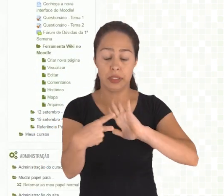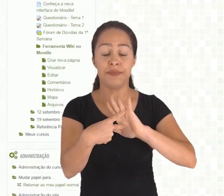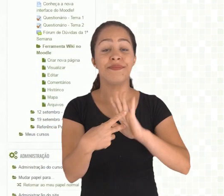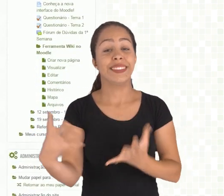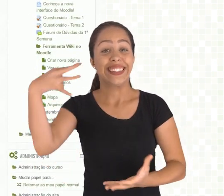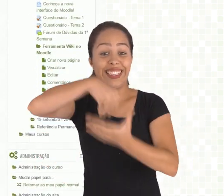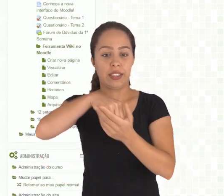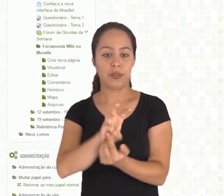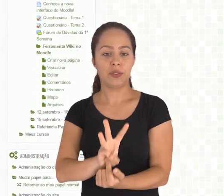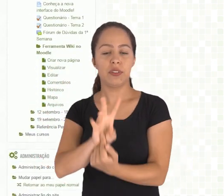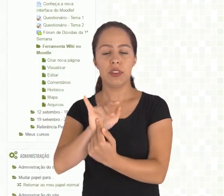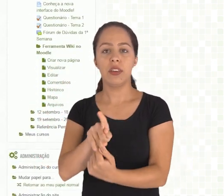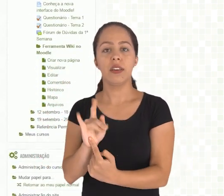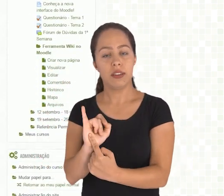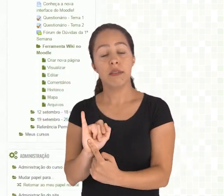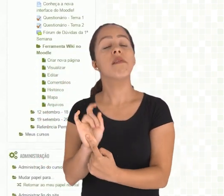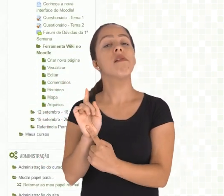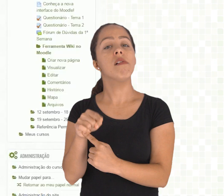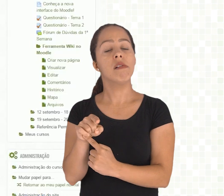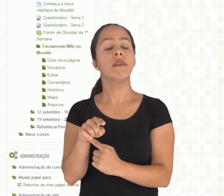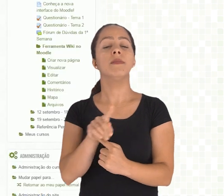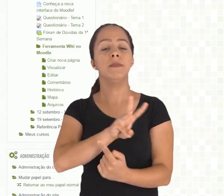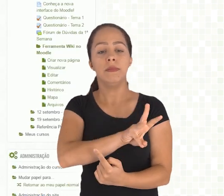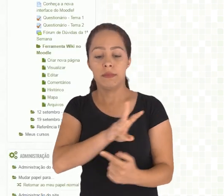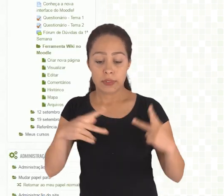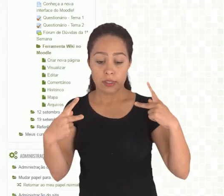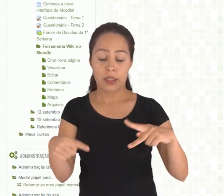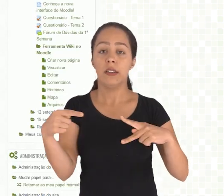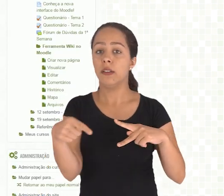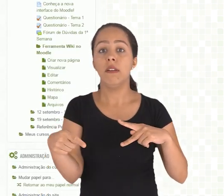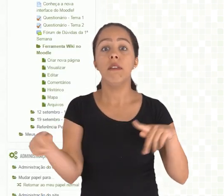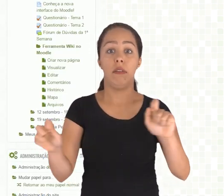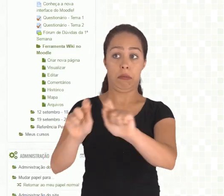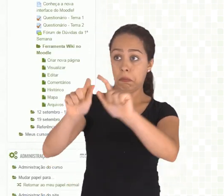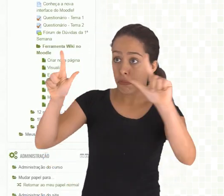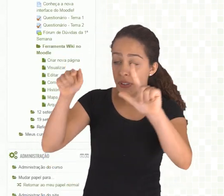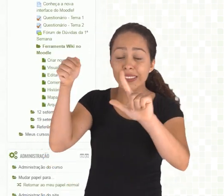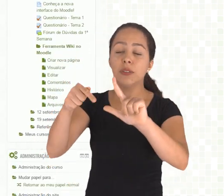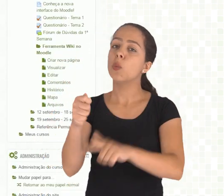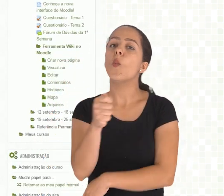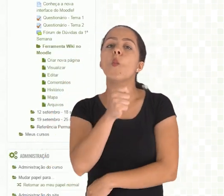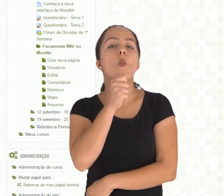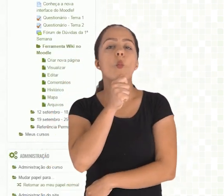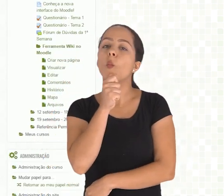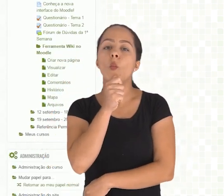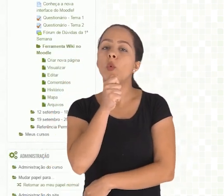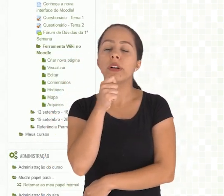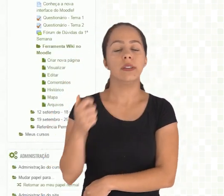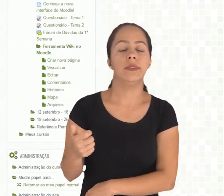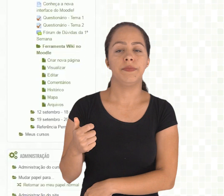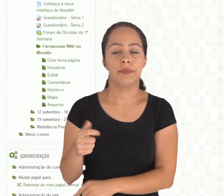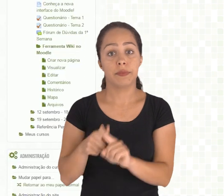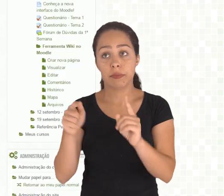vermelho um link vermelho o que significa dentro da wiki significa que é uma página é um link para uma